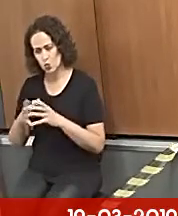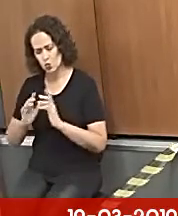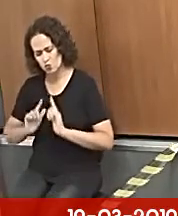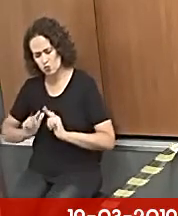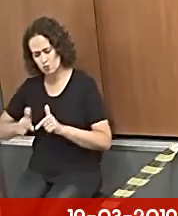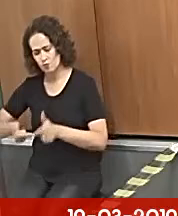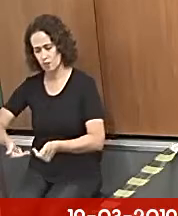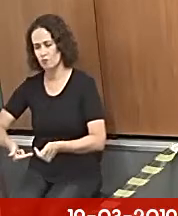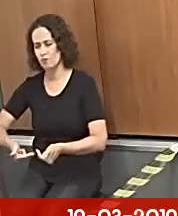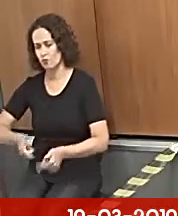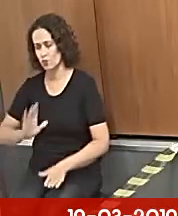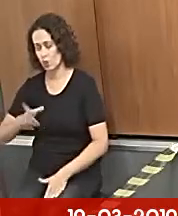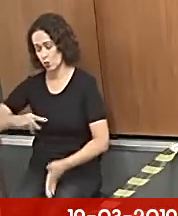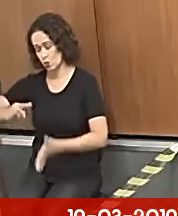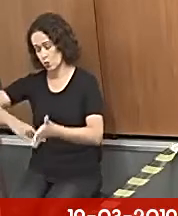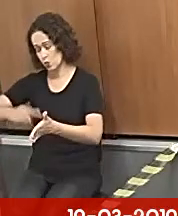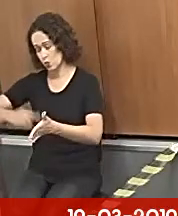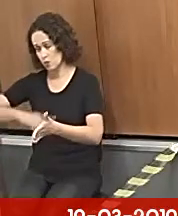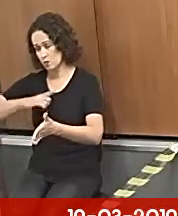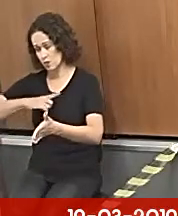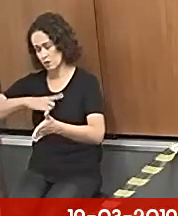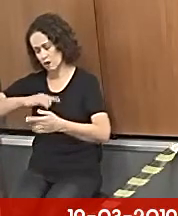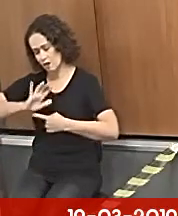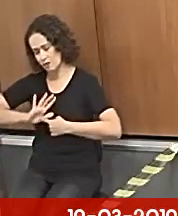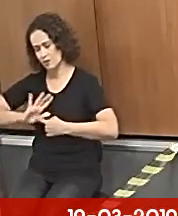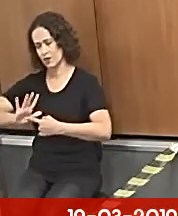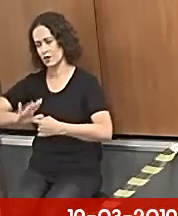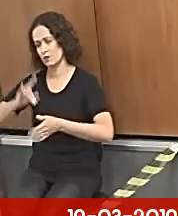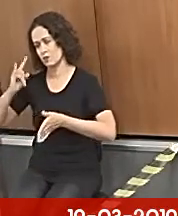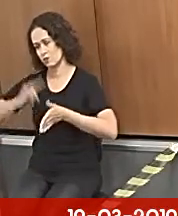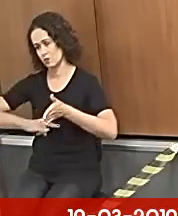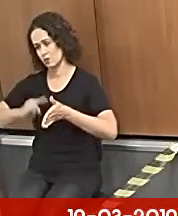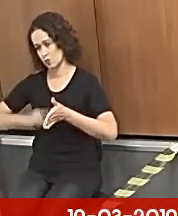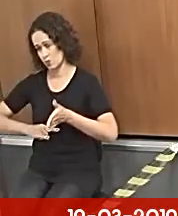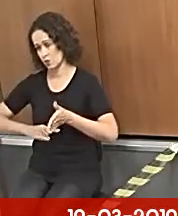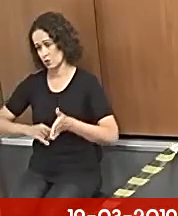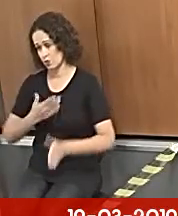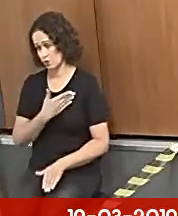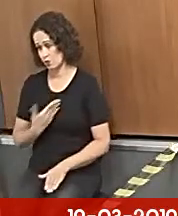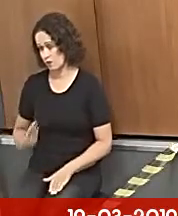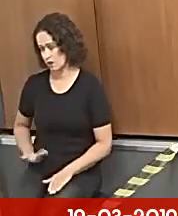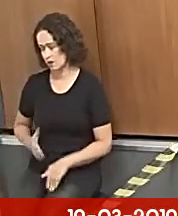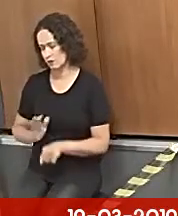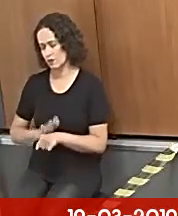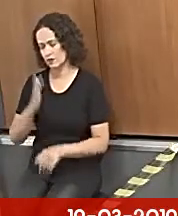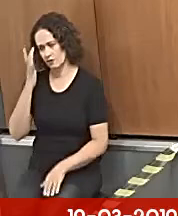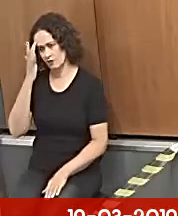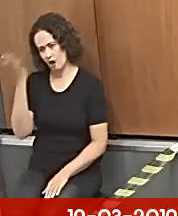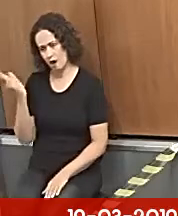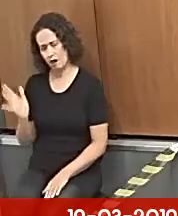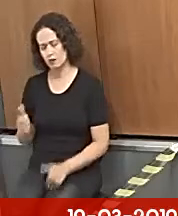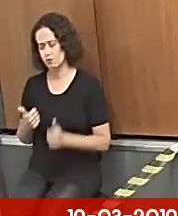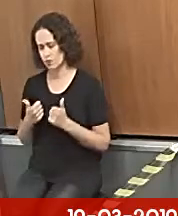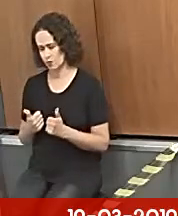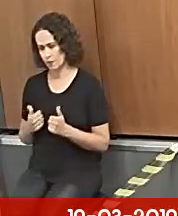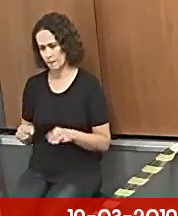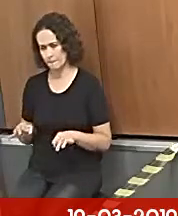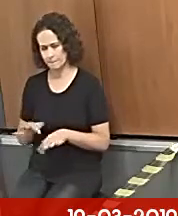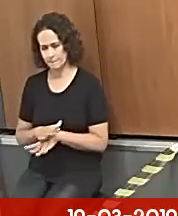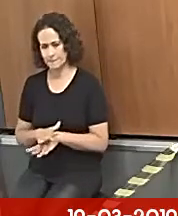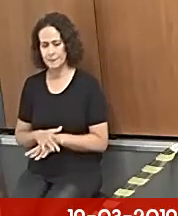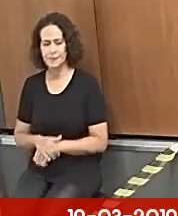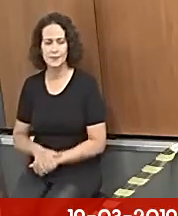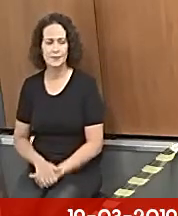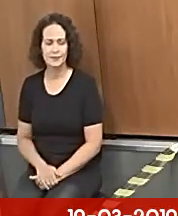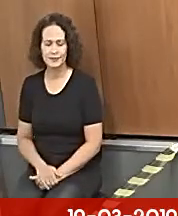protocolo diz que já existe e leva para o governo acho que até facilita mas está bom aqui você breve uma balada tem um sistema em